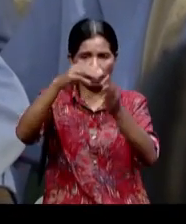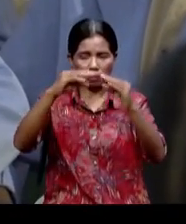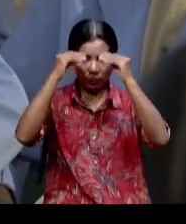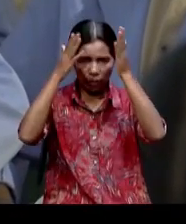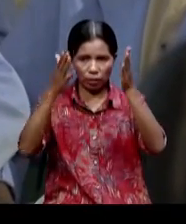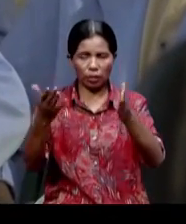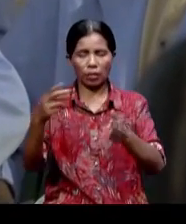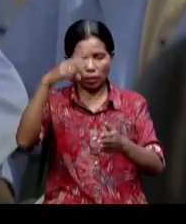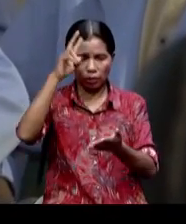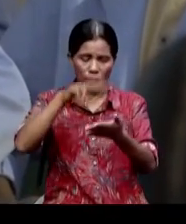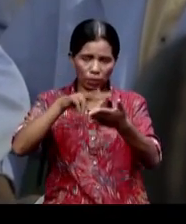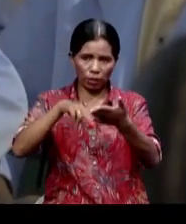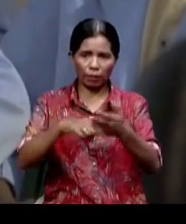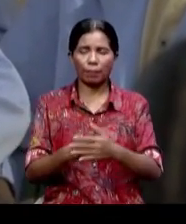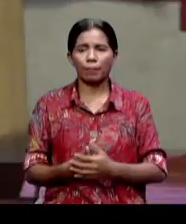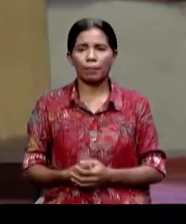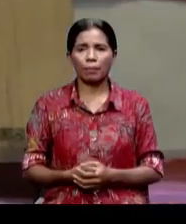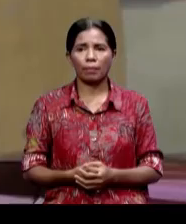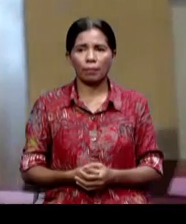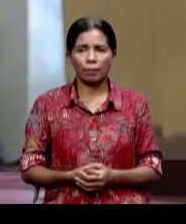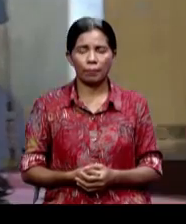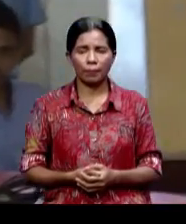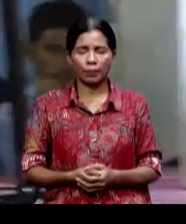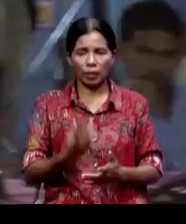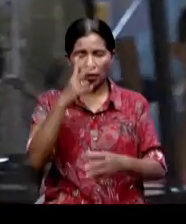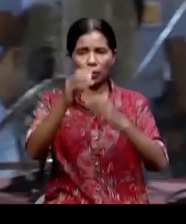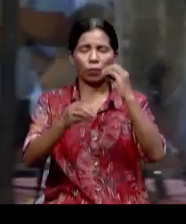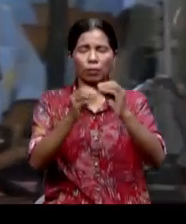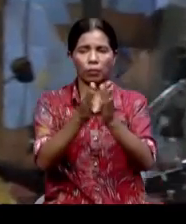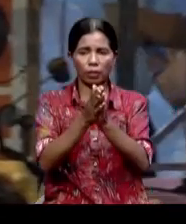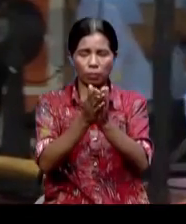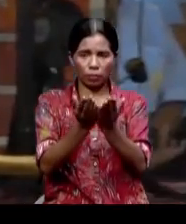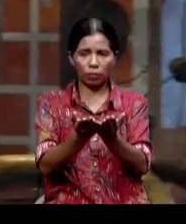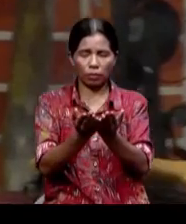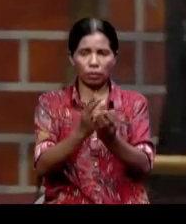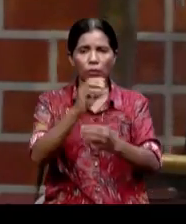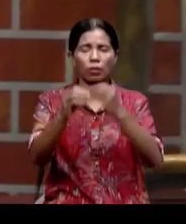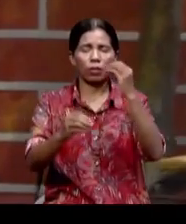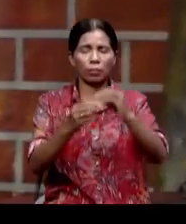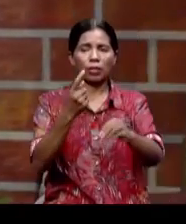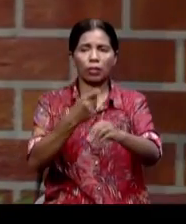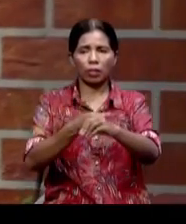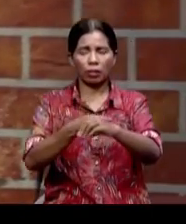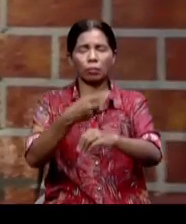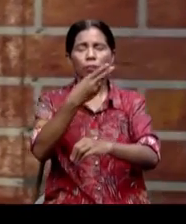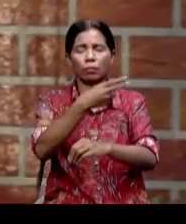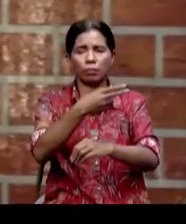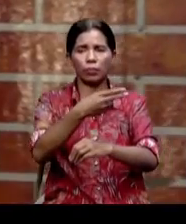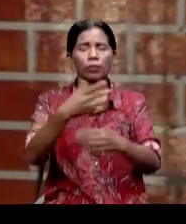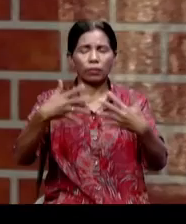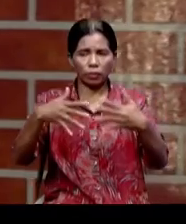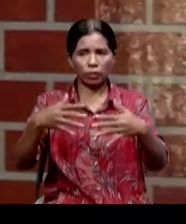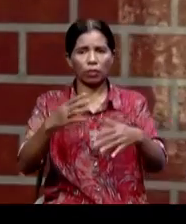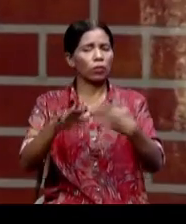lê. E lembra uma história, conaba colonização, pois se deu outro e te